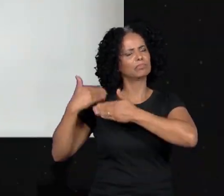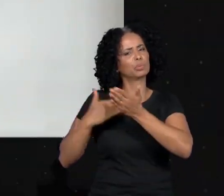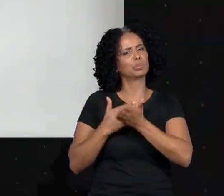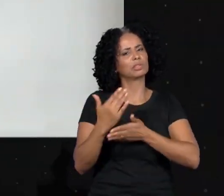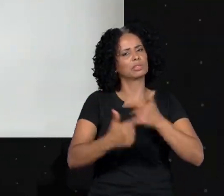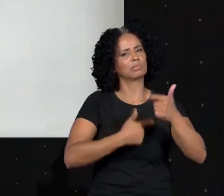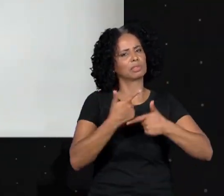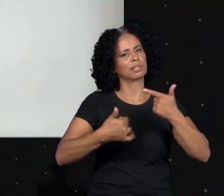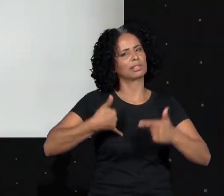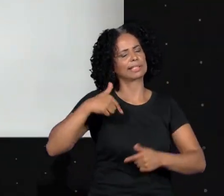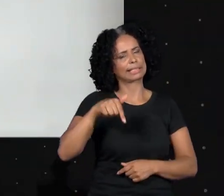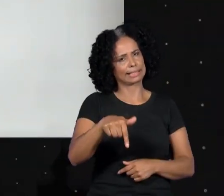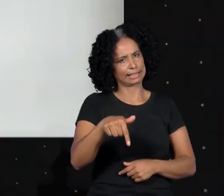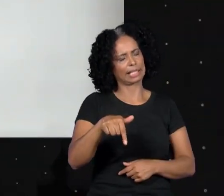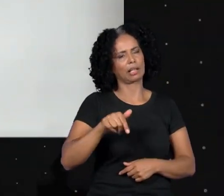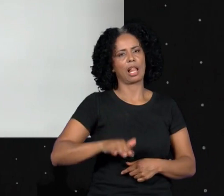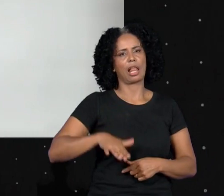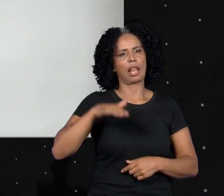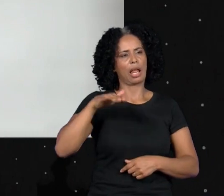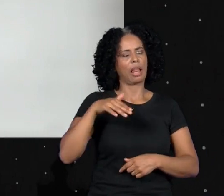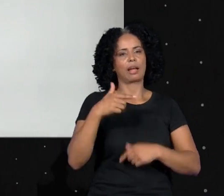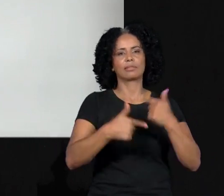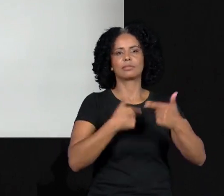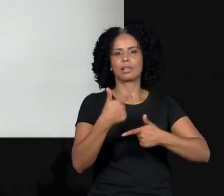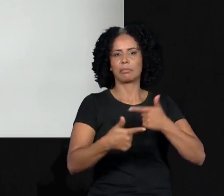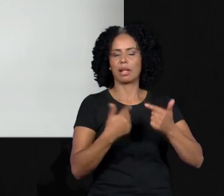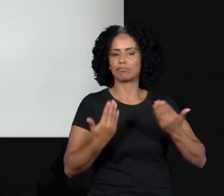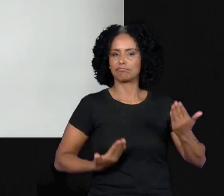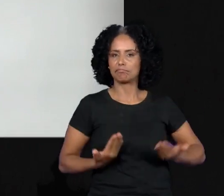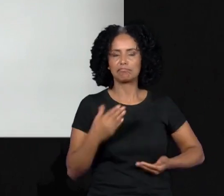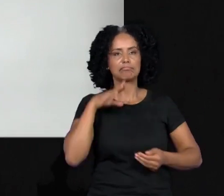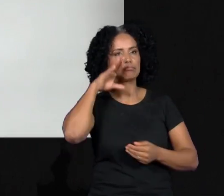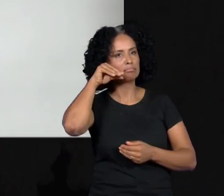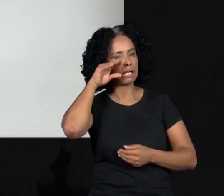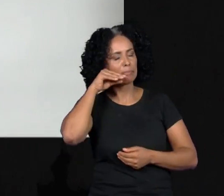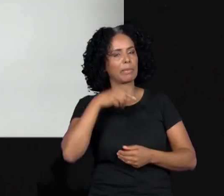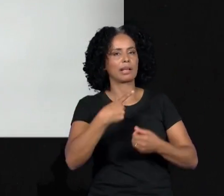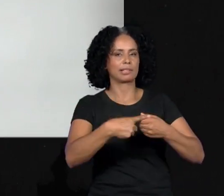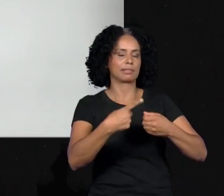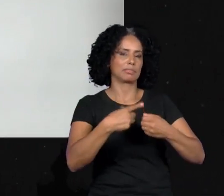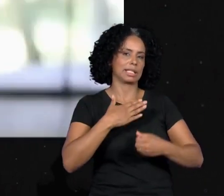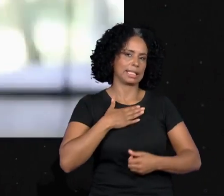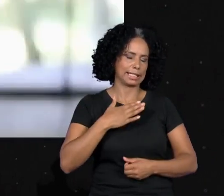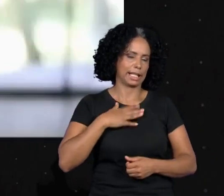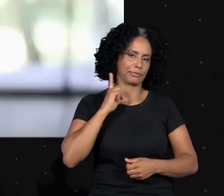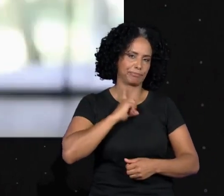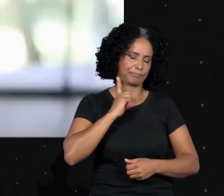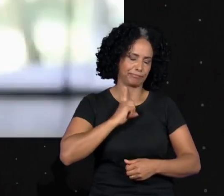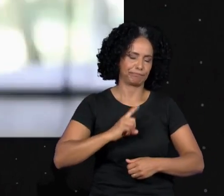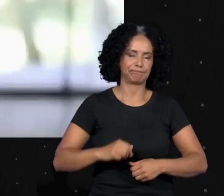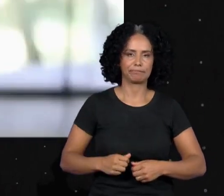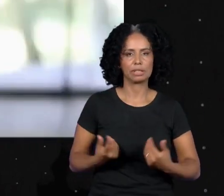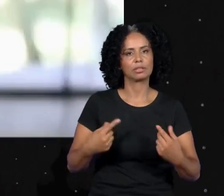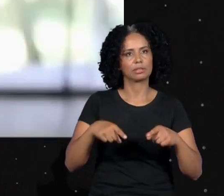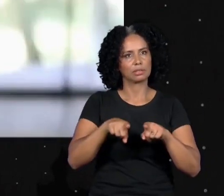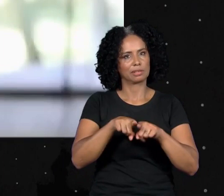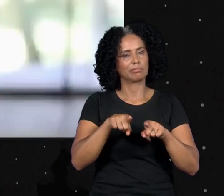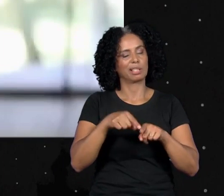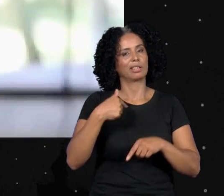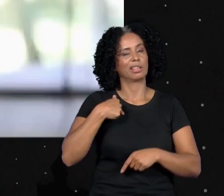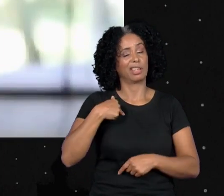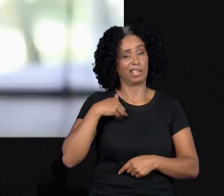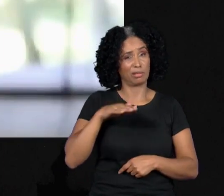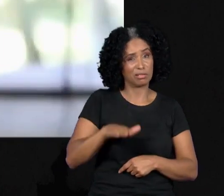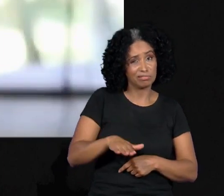aos 7 anos de idade, como empregada doméstica e babá em minha cidade, Poços de Caldas. A minha infância não foi uma